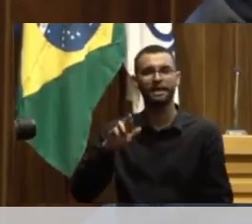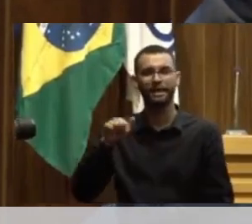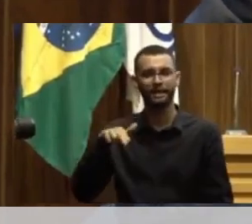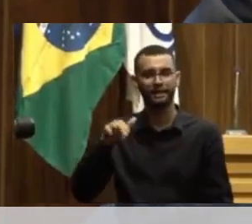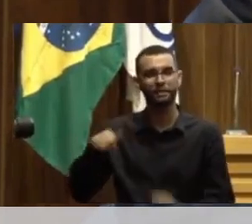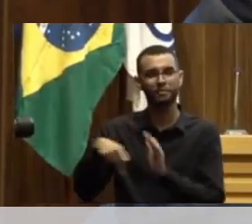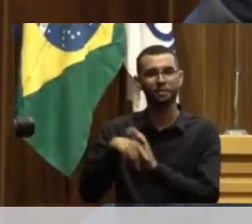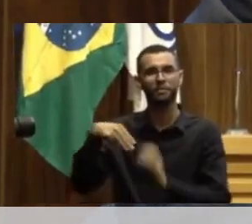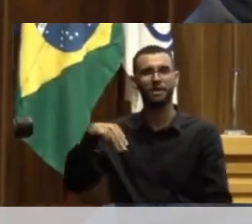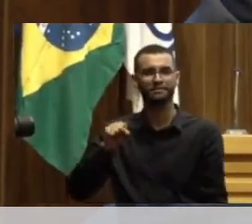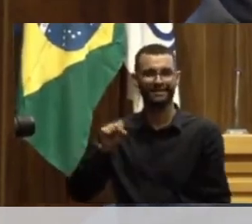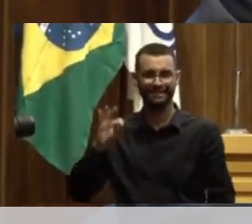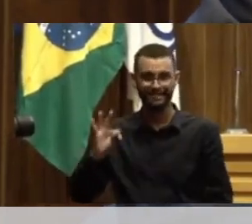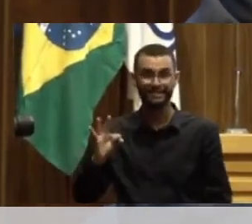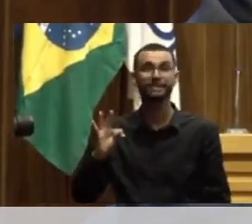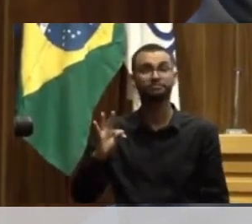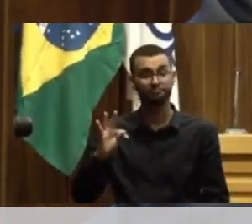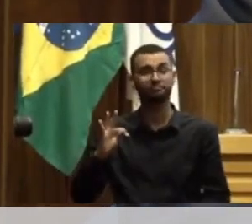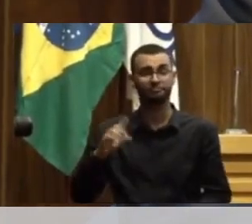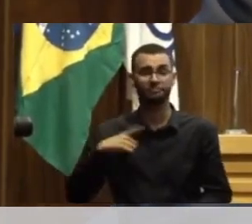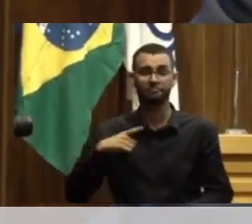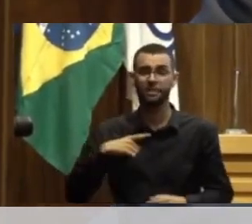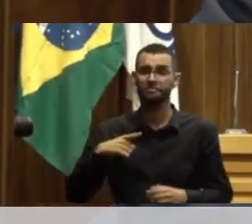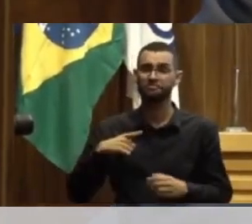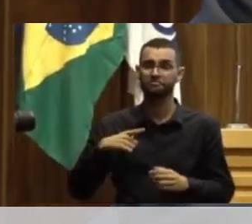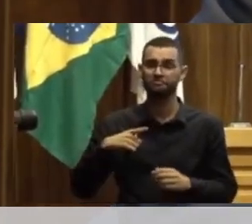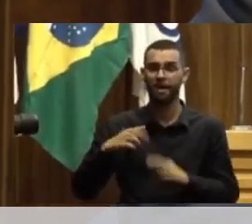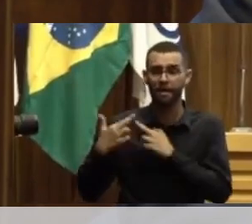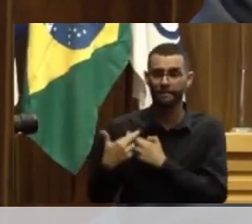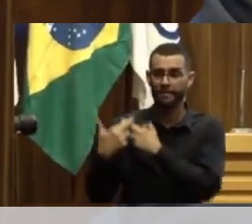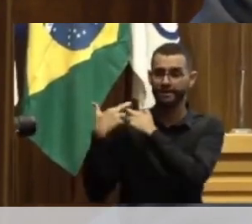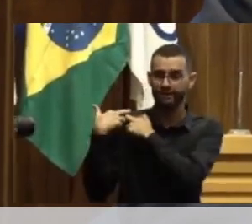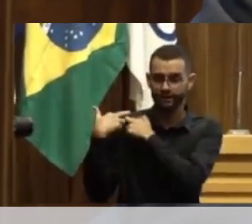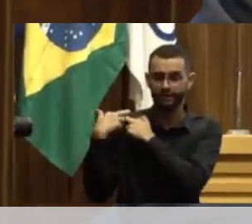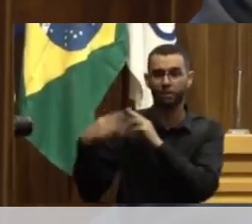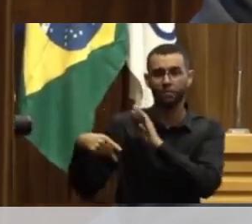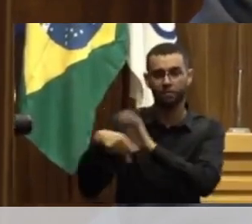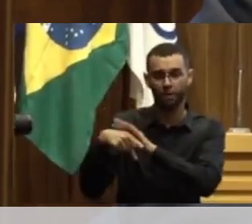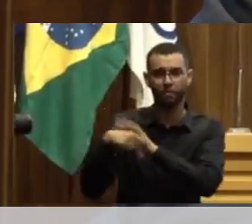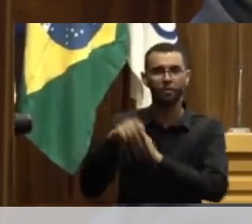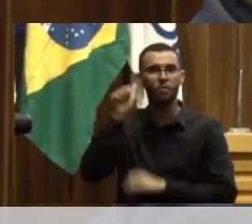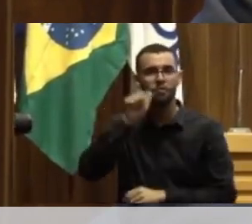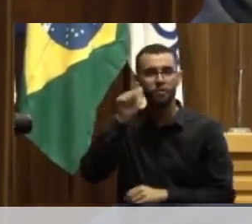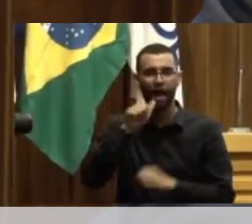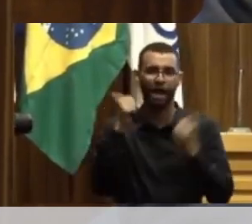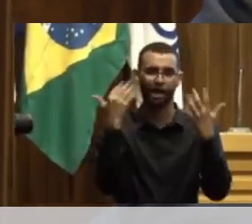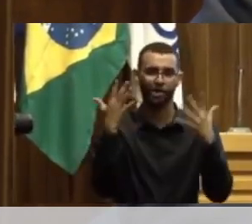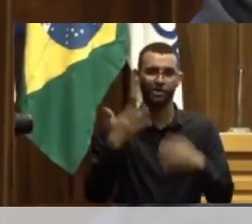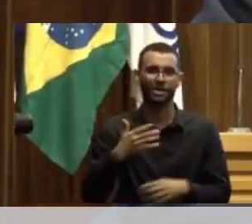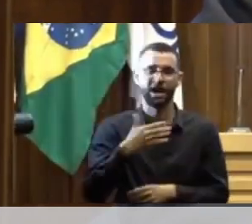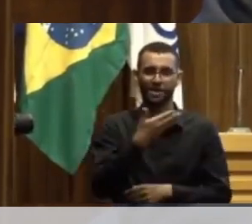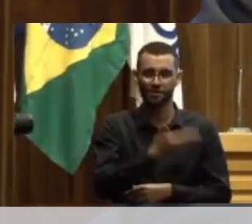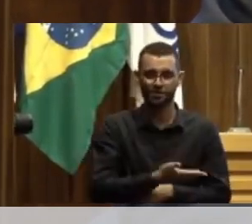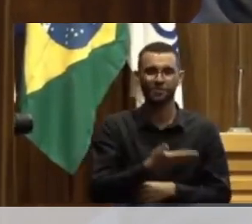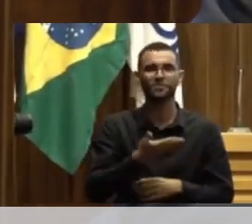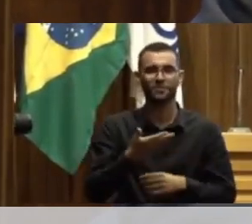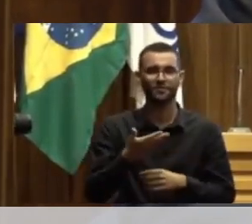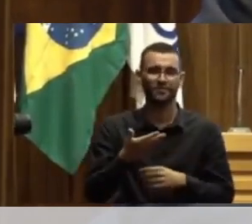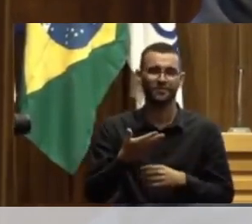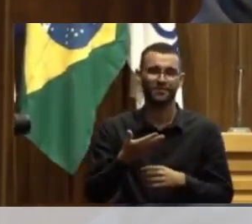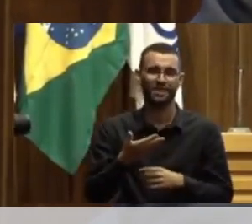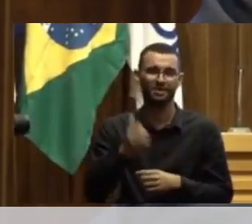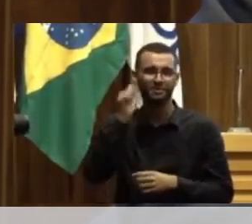presentes, fortalecendo aí a bancada feminina, tão bem elogiada com a presença da dona Lu, aqui